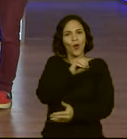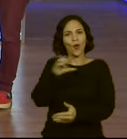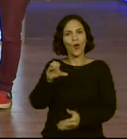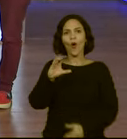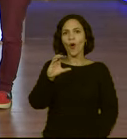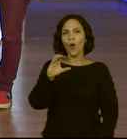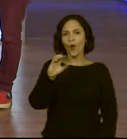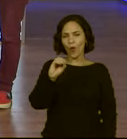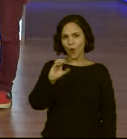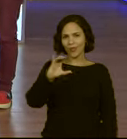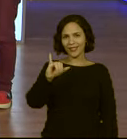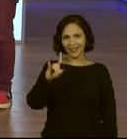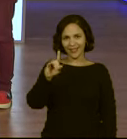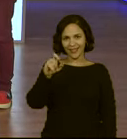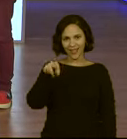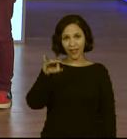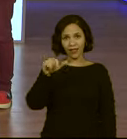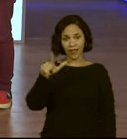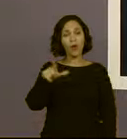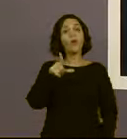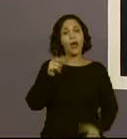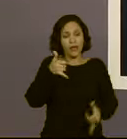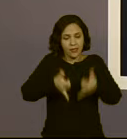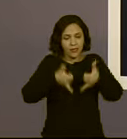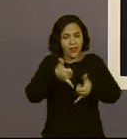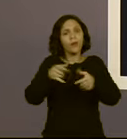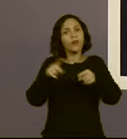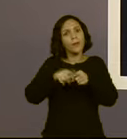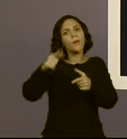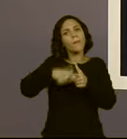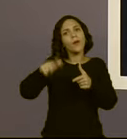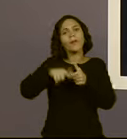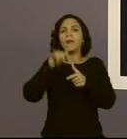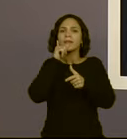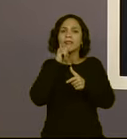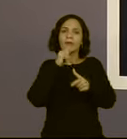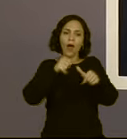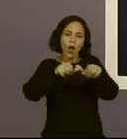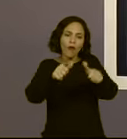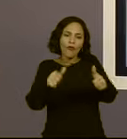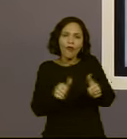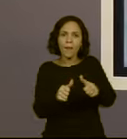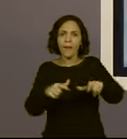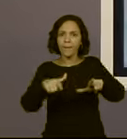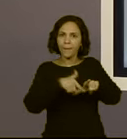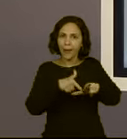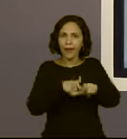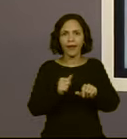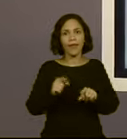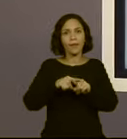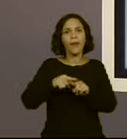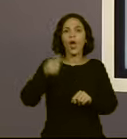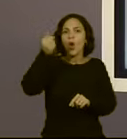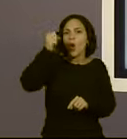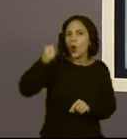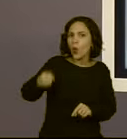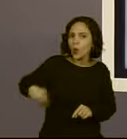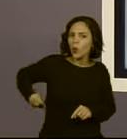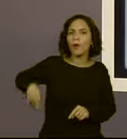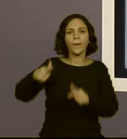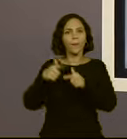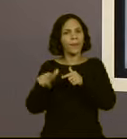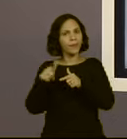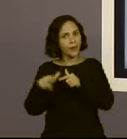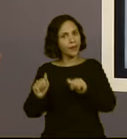vezes ele causar problemas seríssimos tanto uma coluna quanto na formação dos pés né então quer dizer seguir a moda Nem sempre